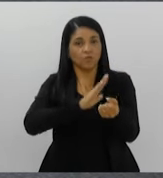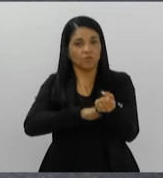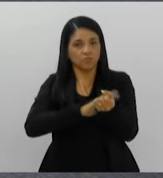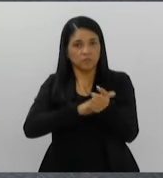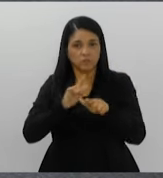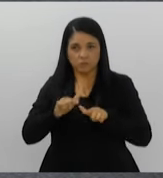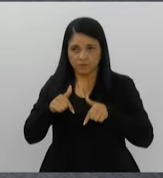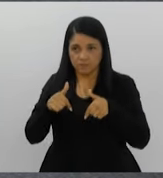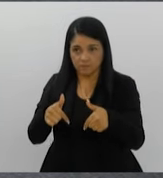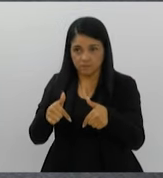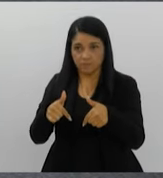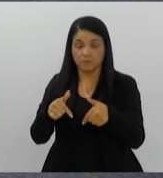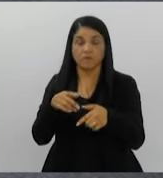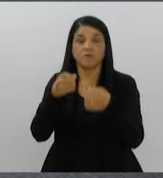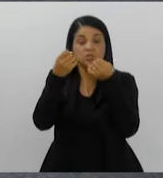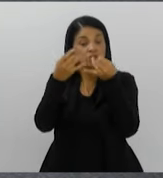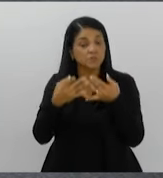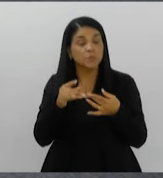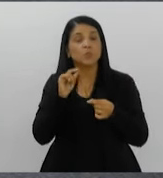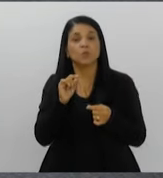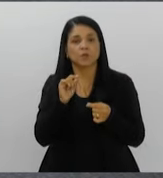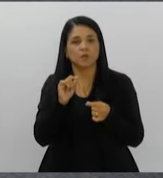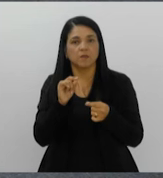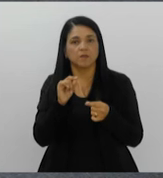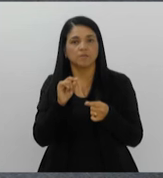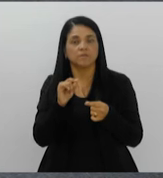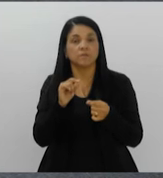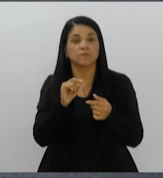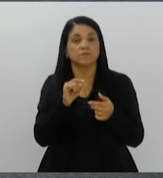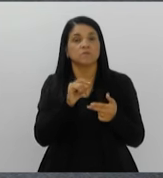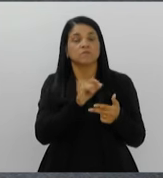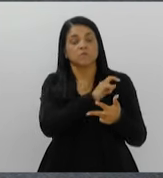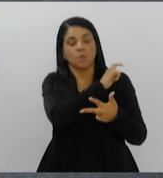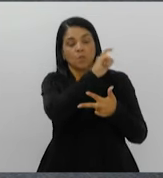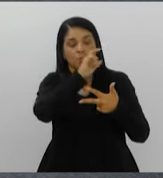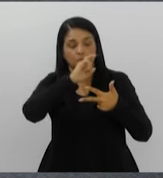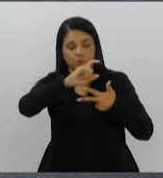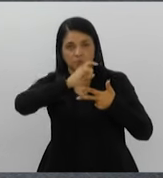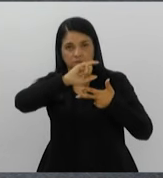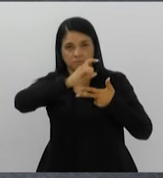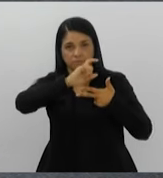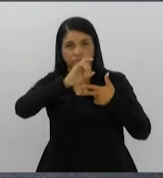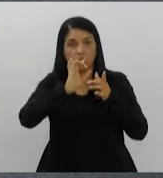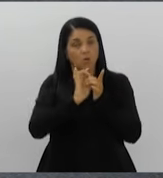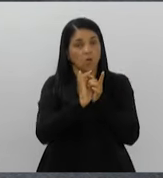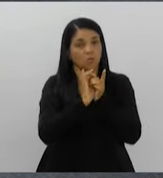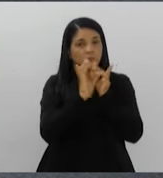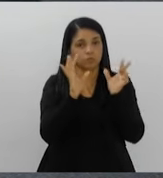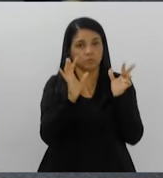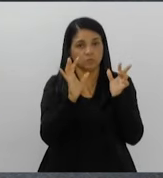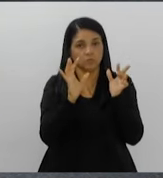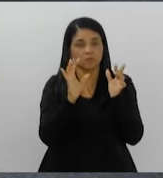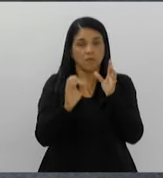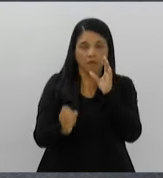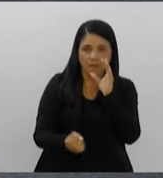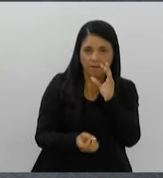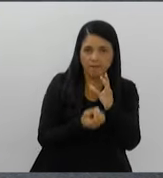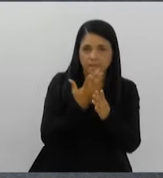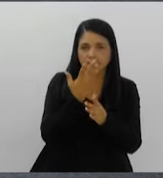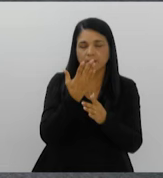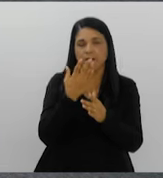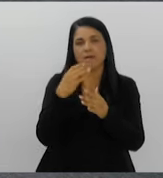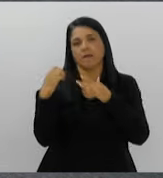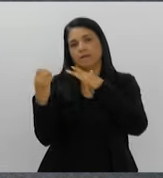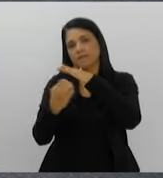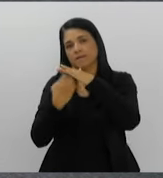iniciativa, diz o seguinte: fica o poder ao executivo autorizado a criar a